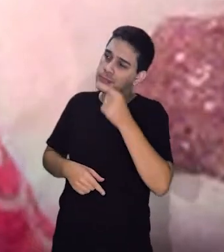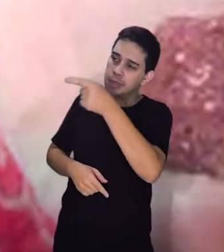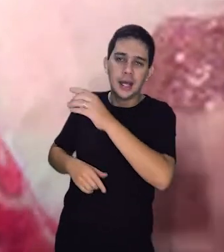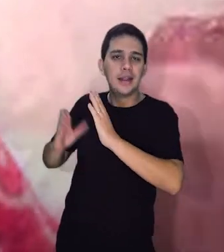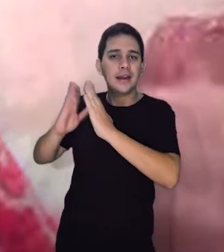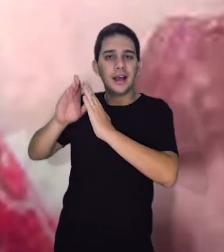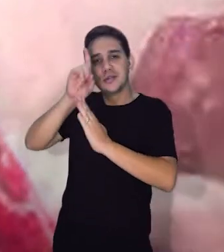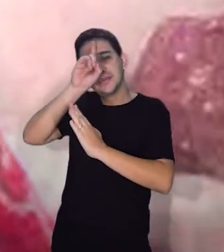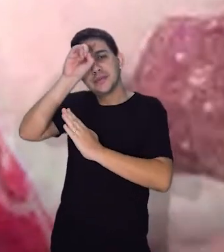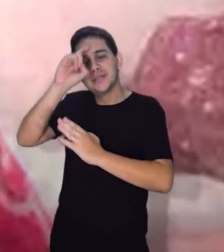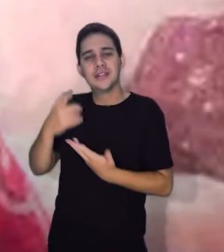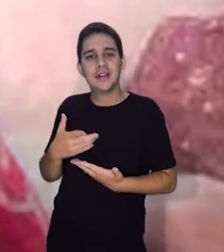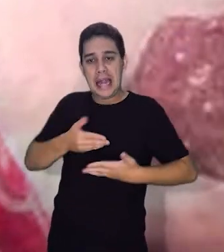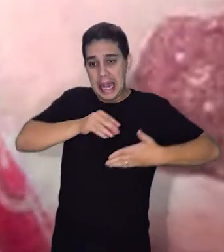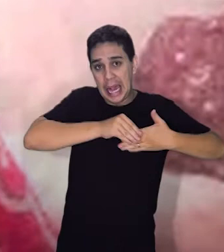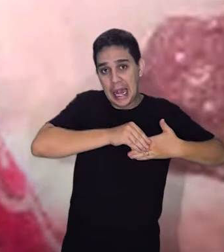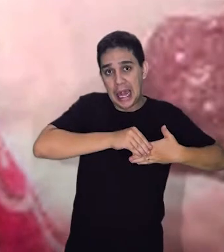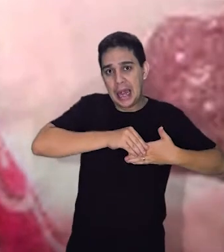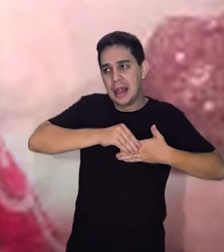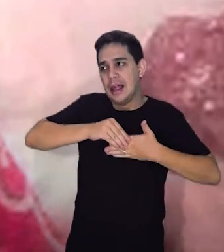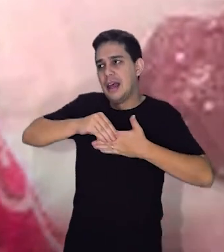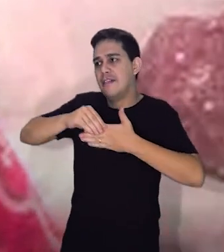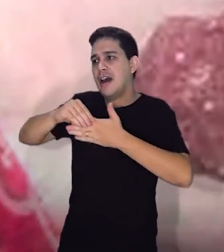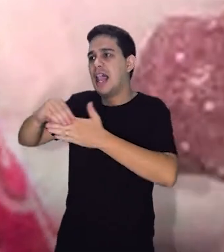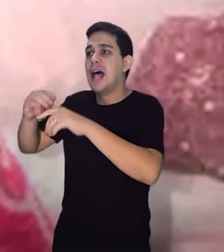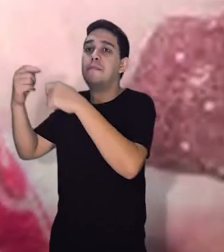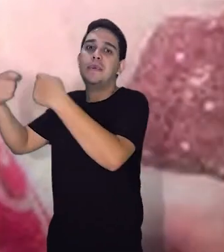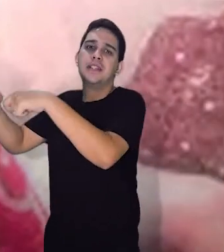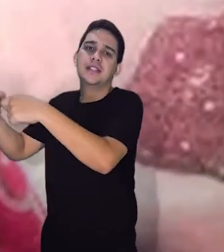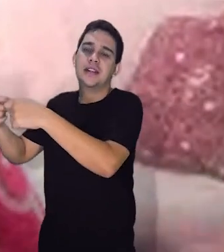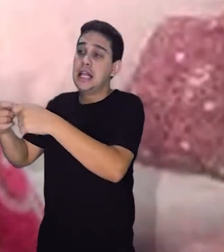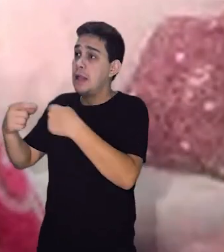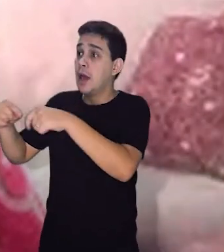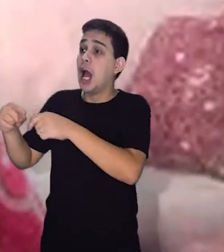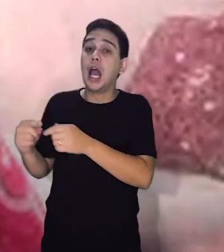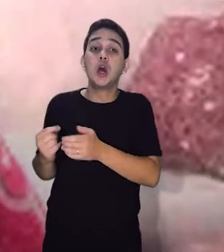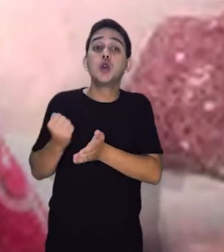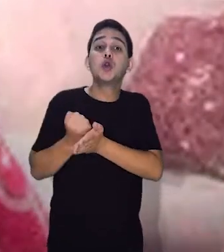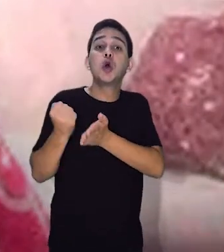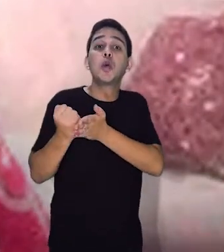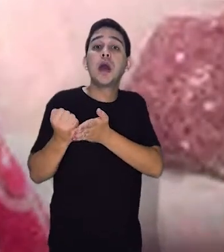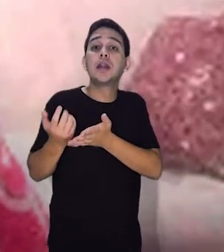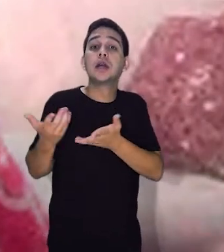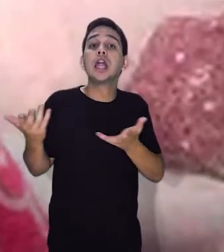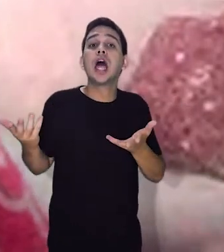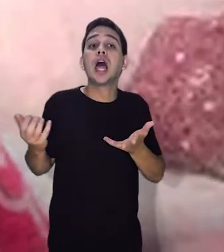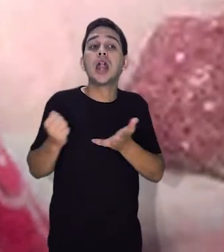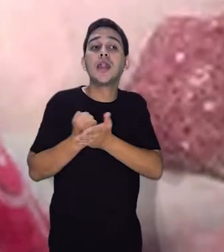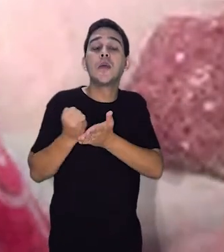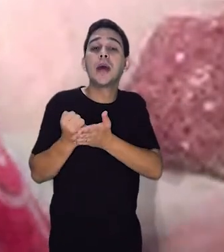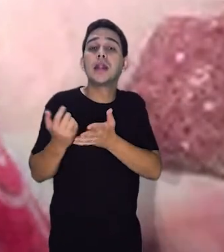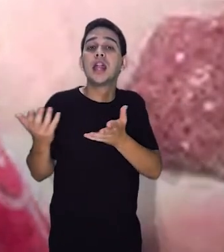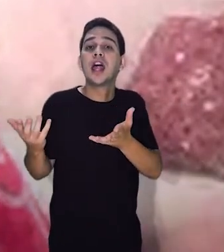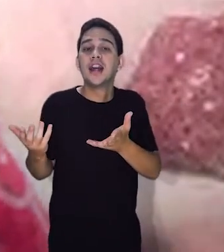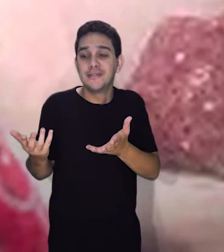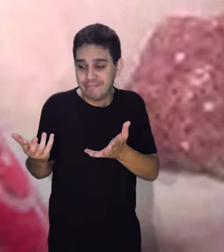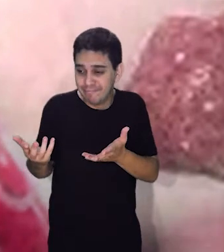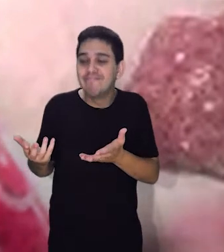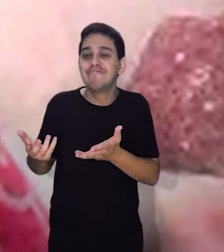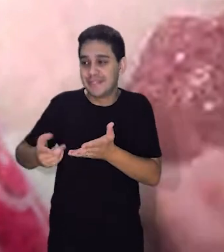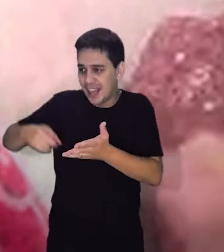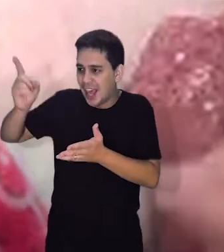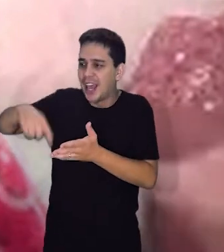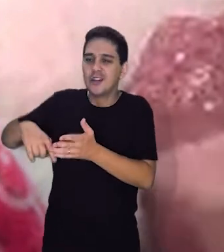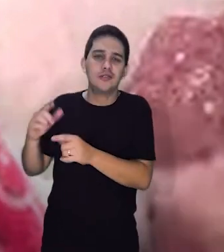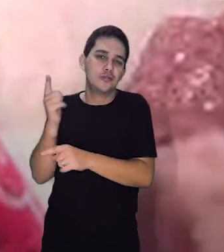essa perspicácia que eu falo, que é tão especial como a doutora Viviane teve em